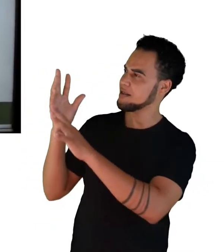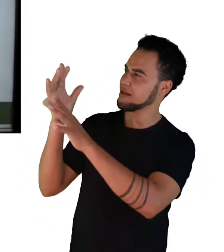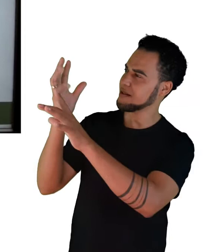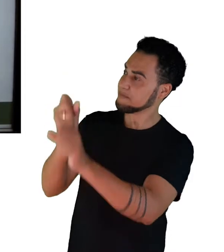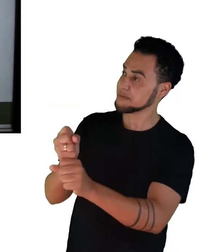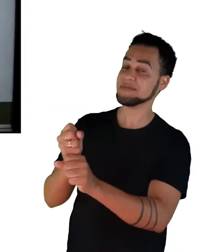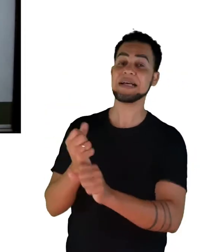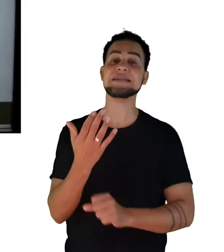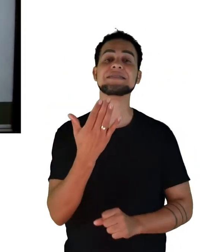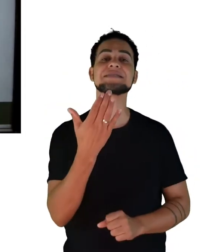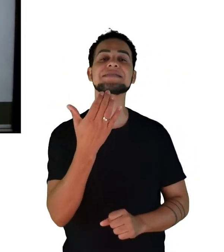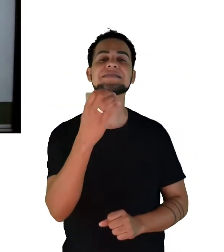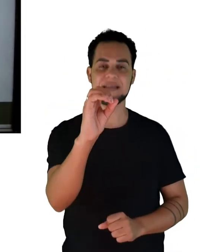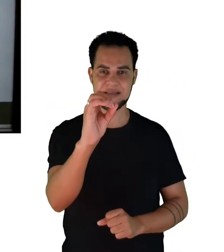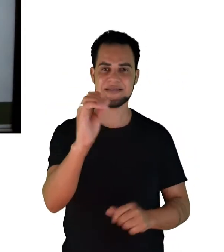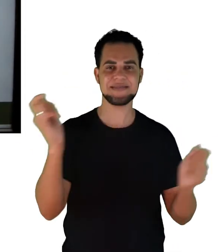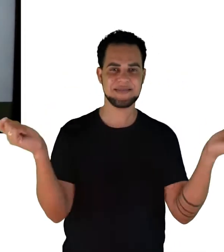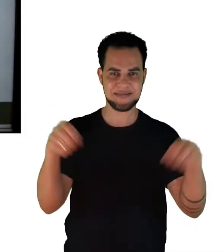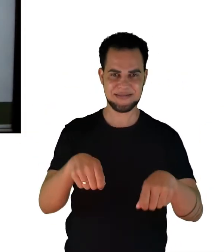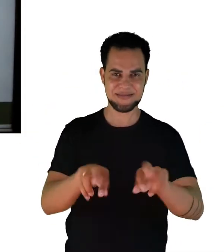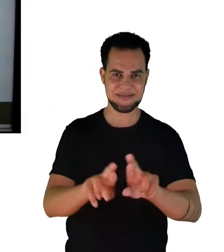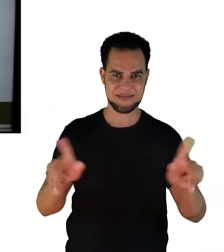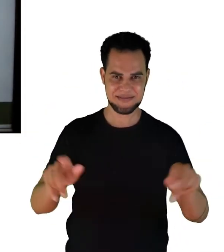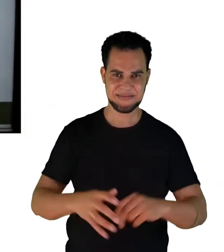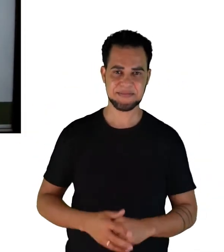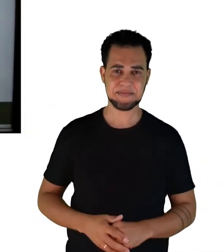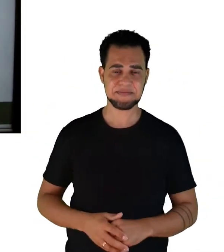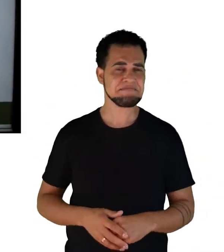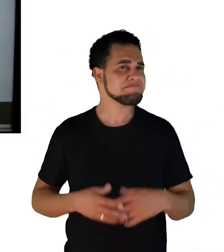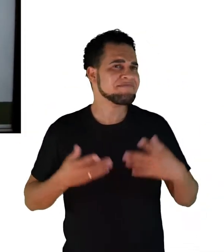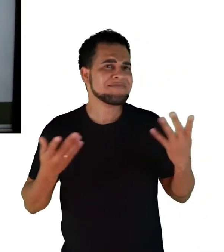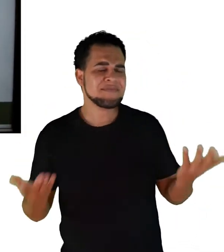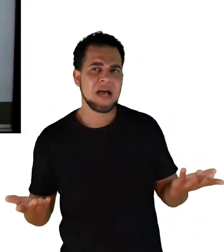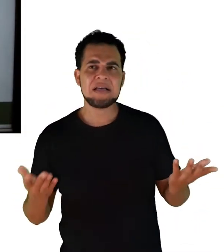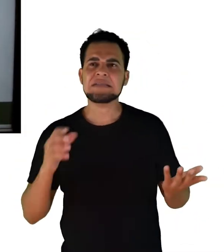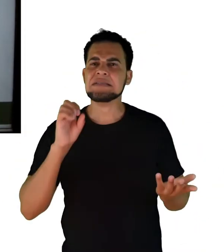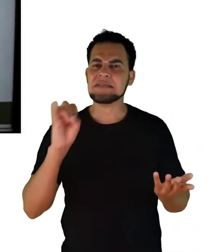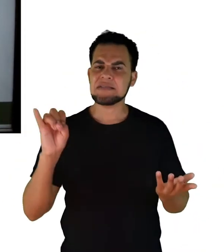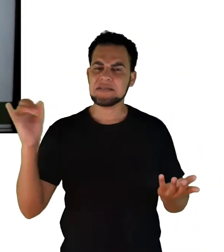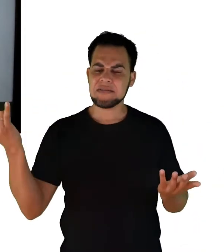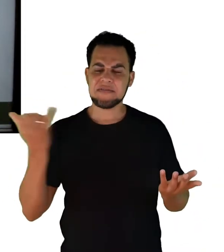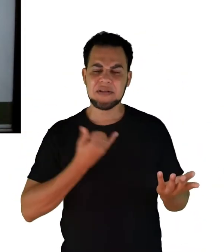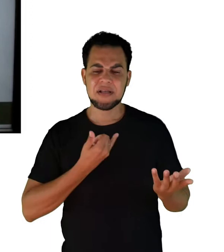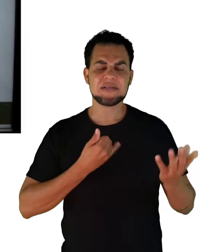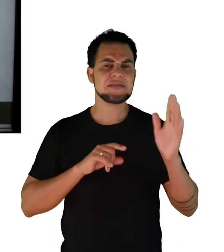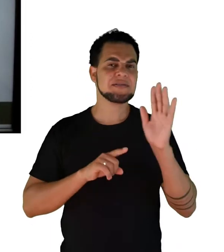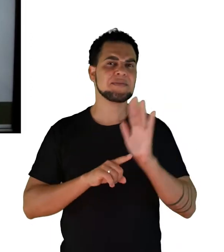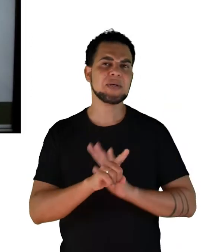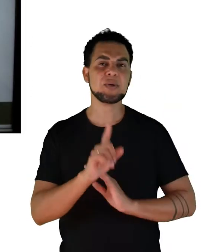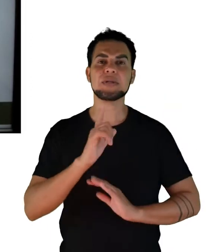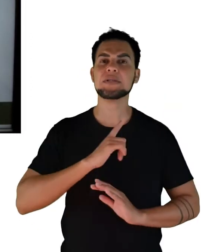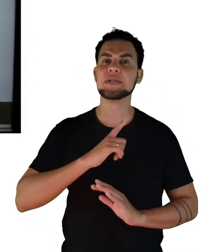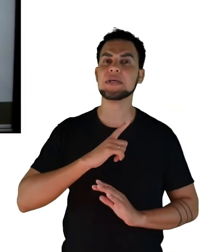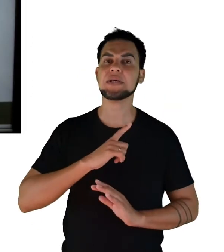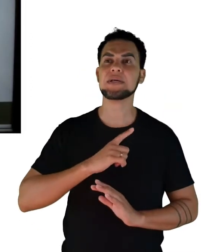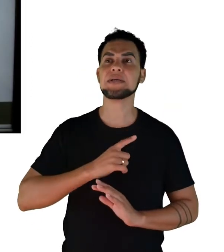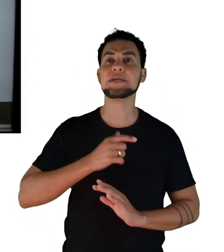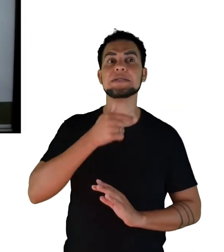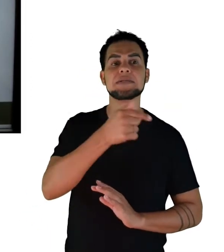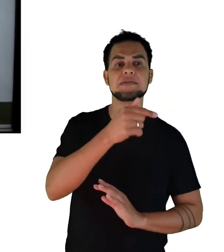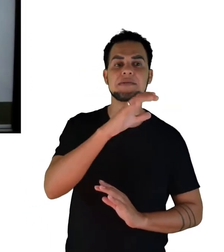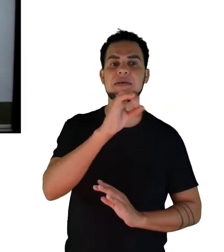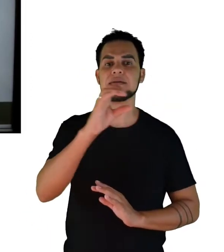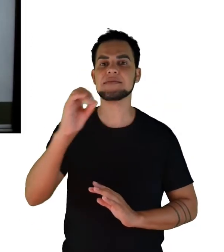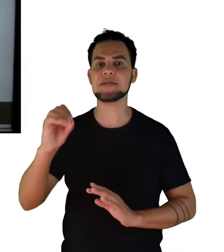10 situações diferentes. Professor, e se ele me falasse na questão que teríamos, por exemplo, 700